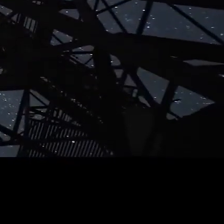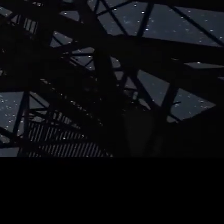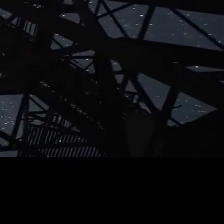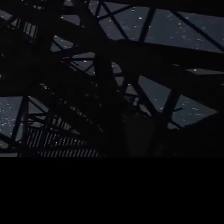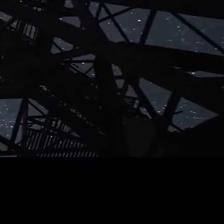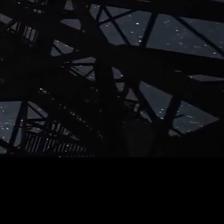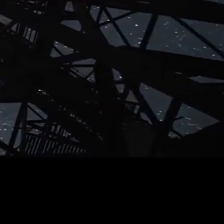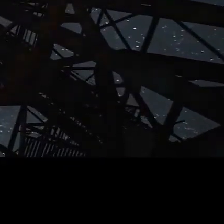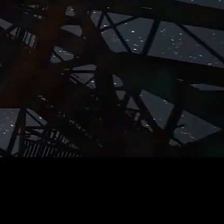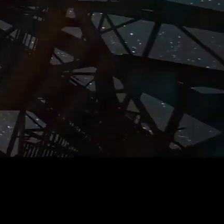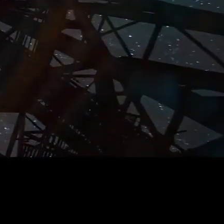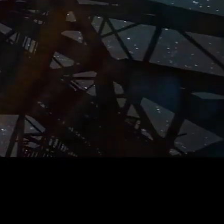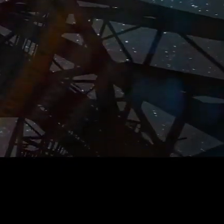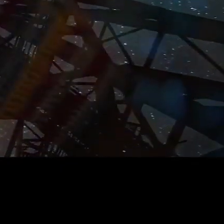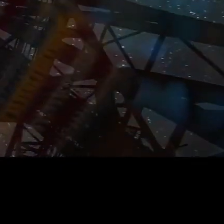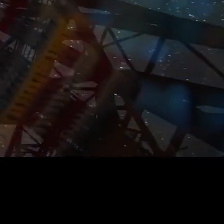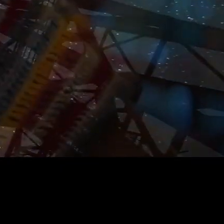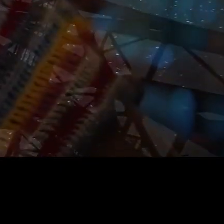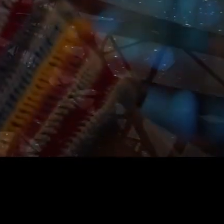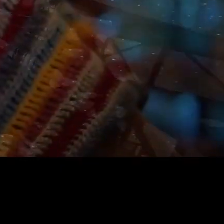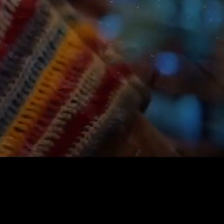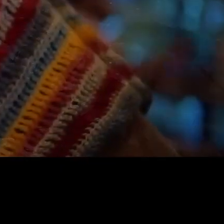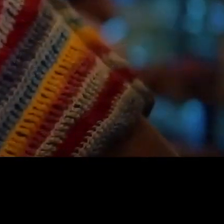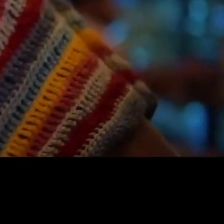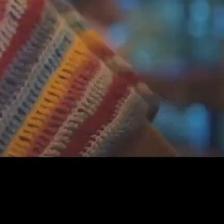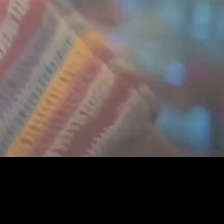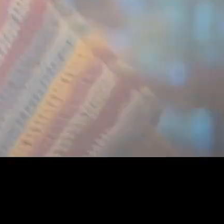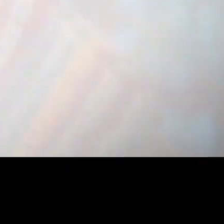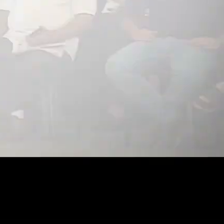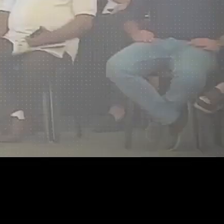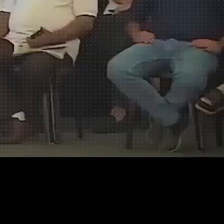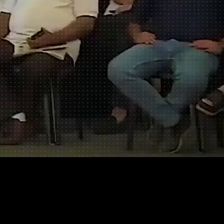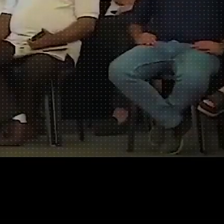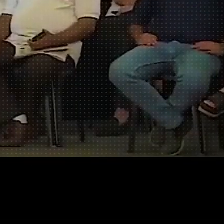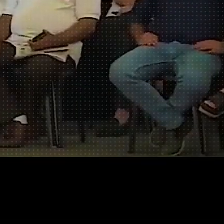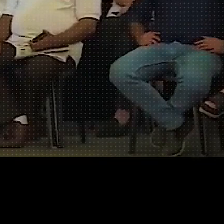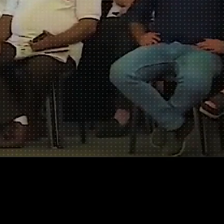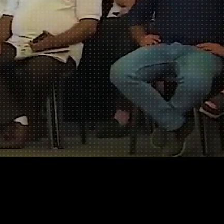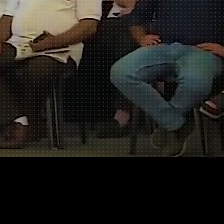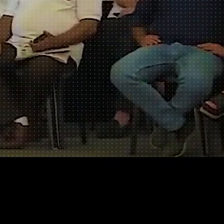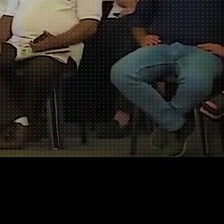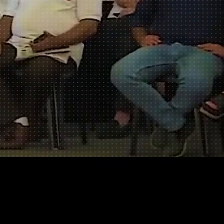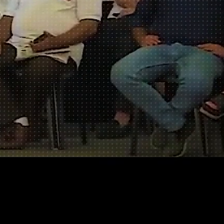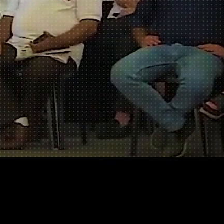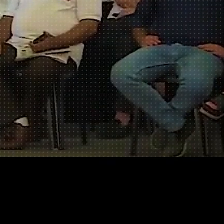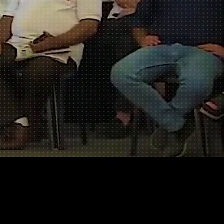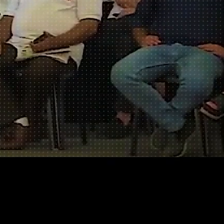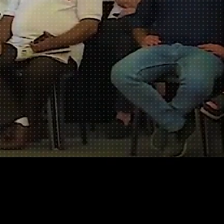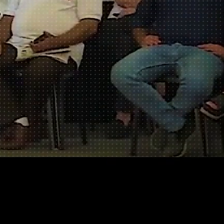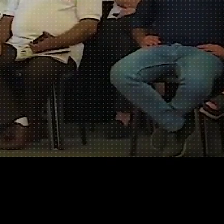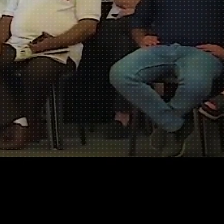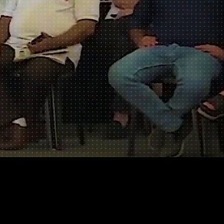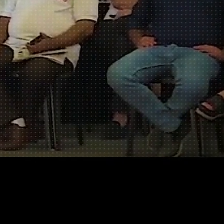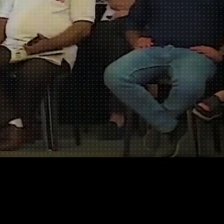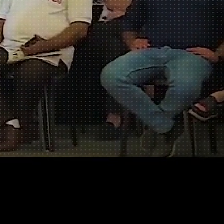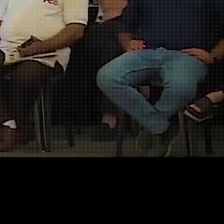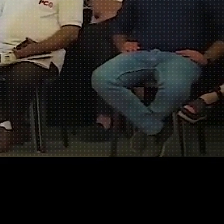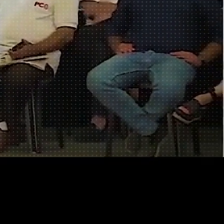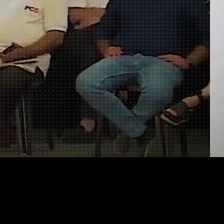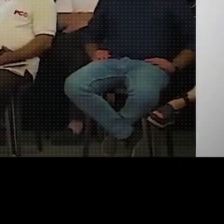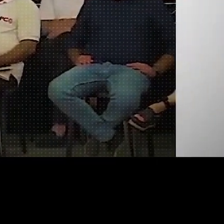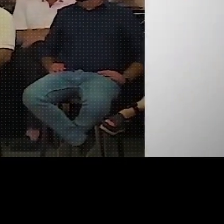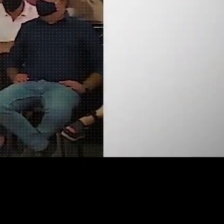tinha certeza que esse dia chegaria. A verdade prevaleceu. Não importa